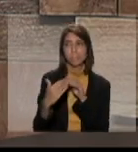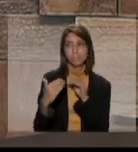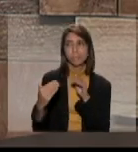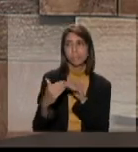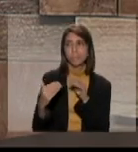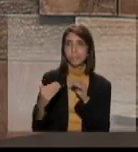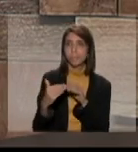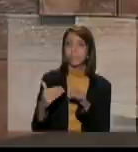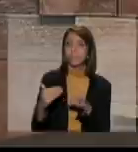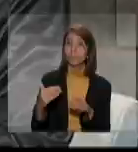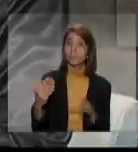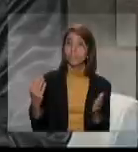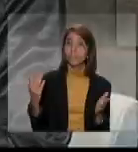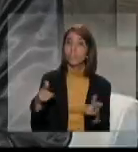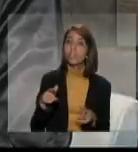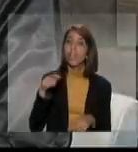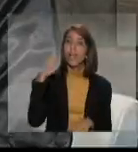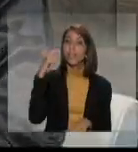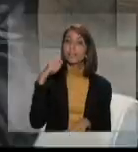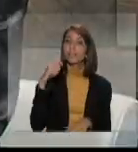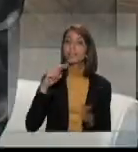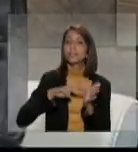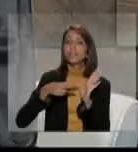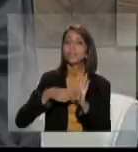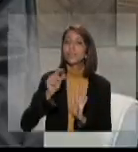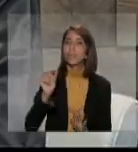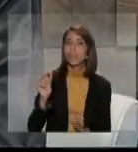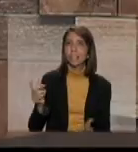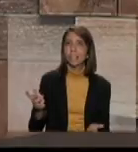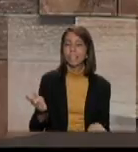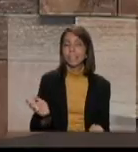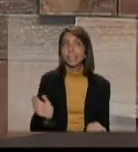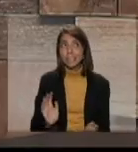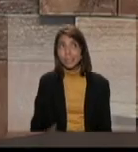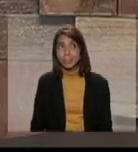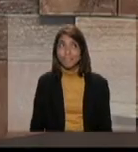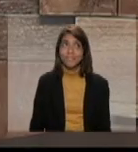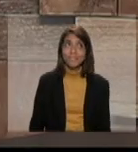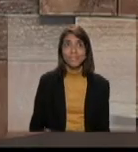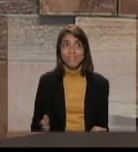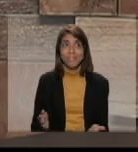interessante né eu concordo com você plenamente a 3 para você o que é